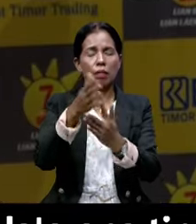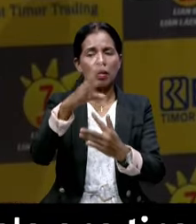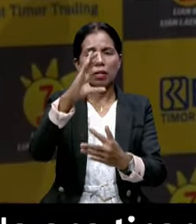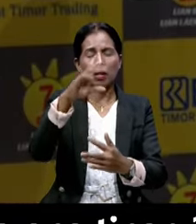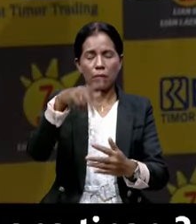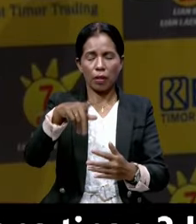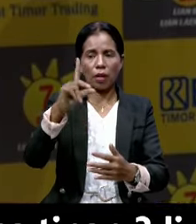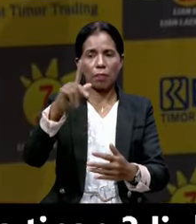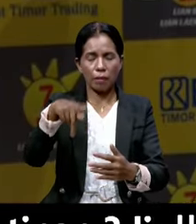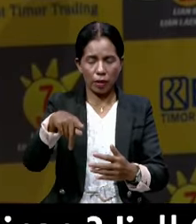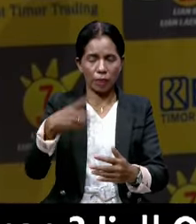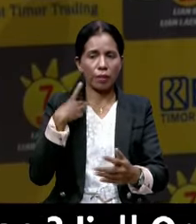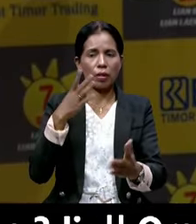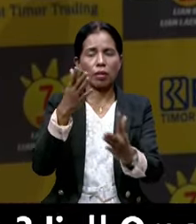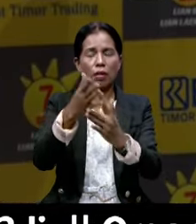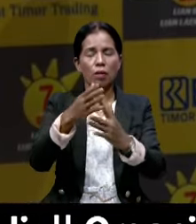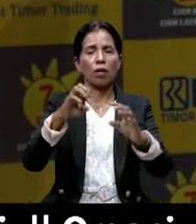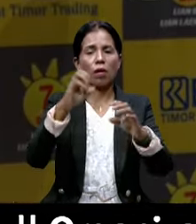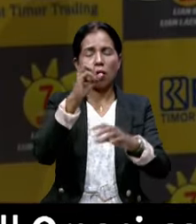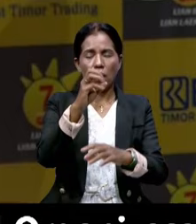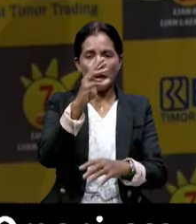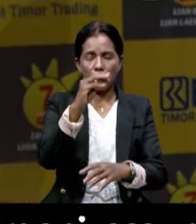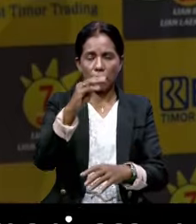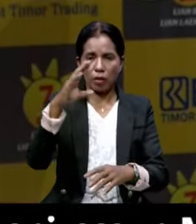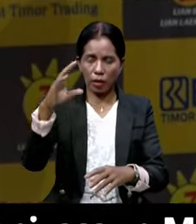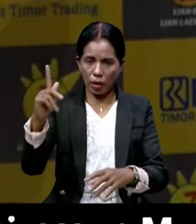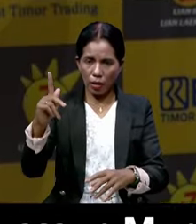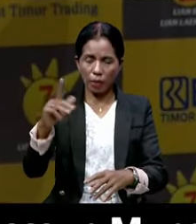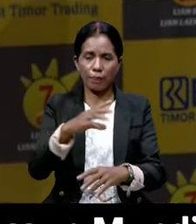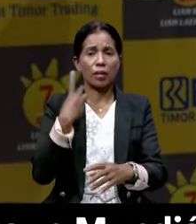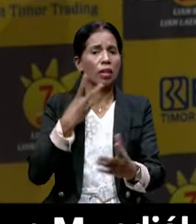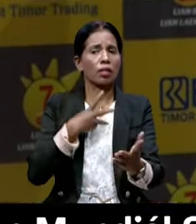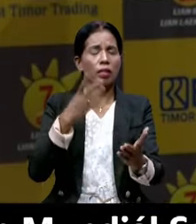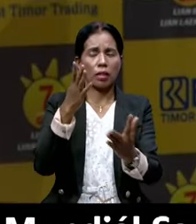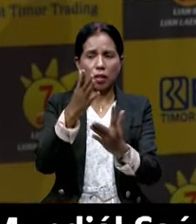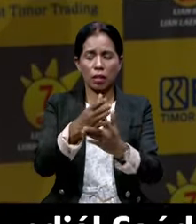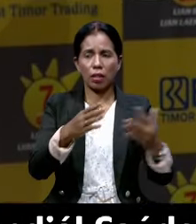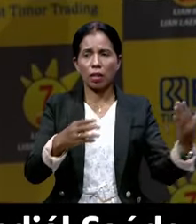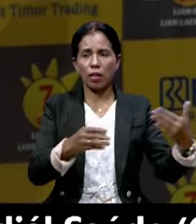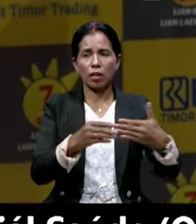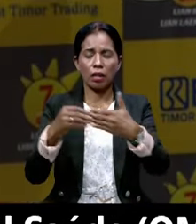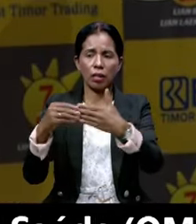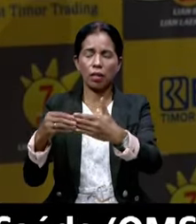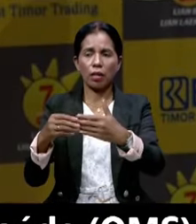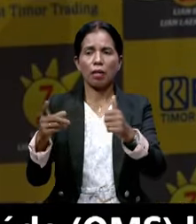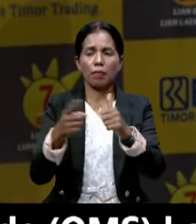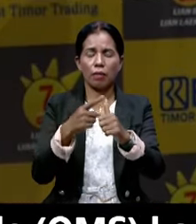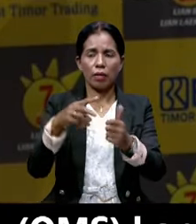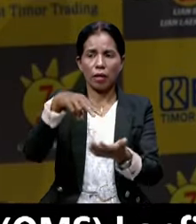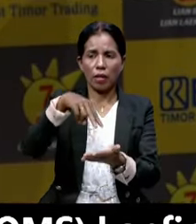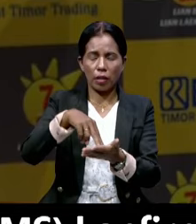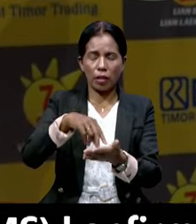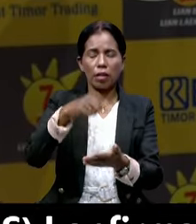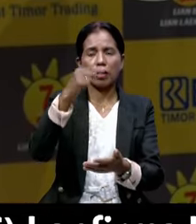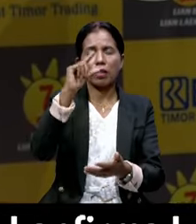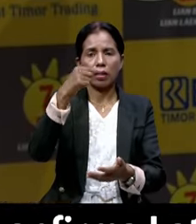tama agora Organização Comércio Mundial. Ita se itama, ita se lidera e inicia Hari G7